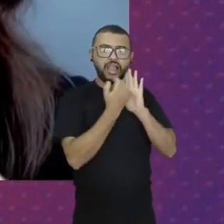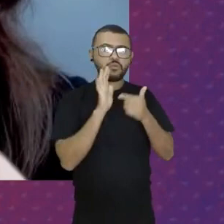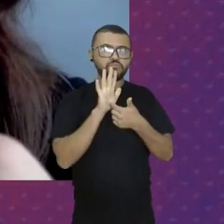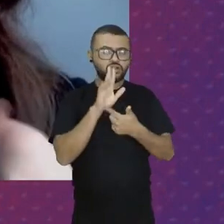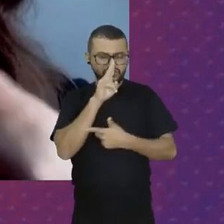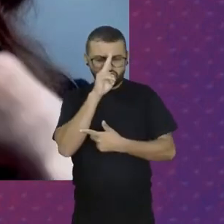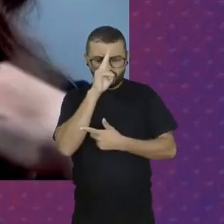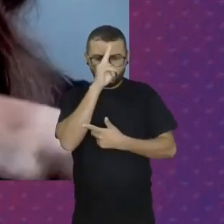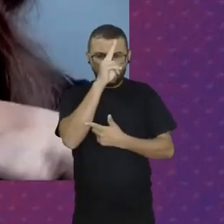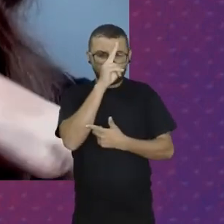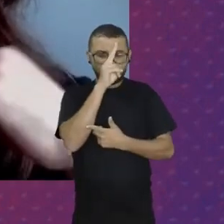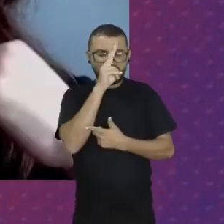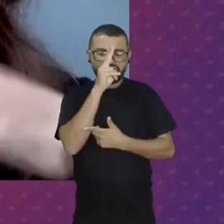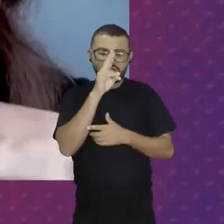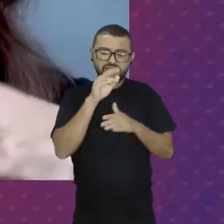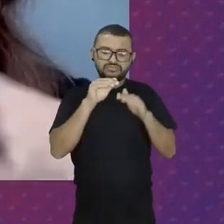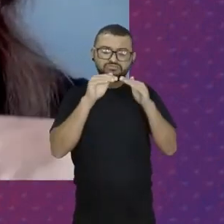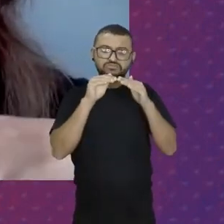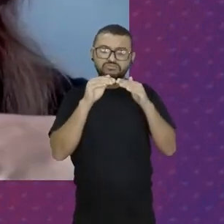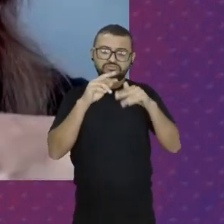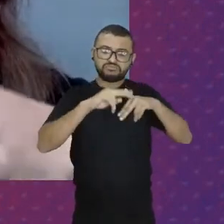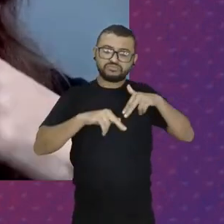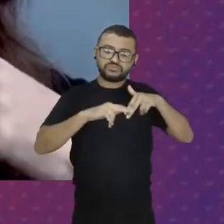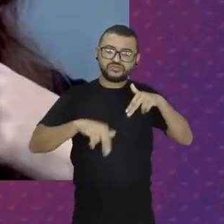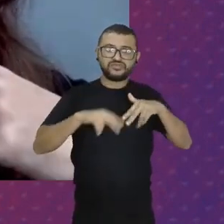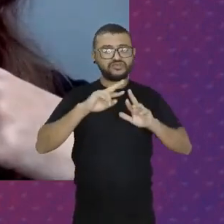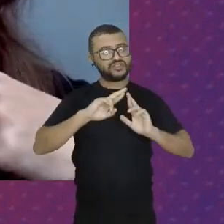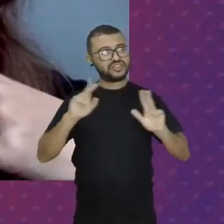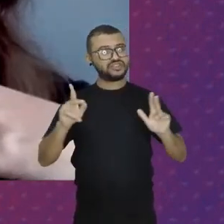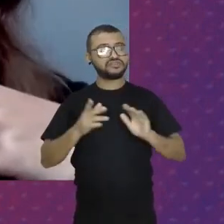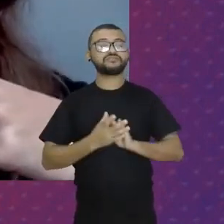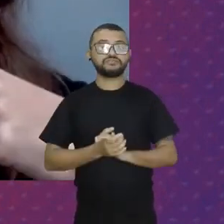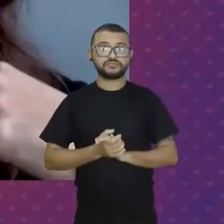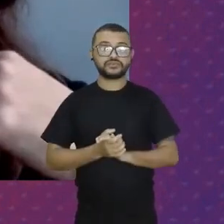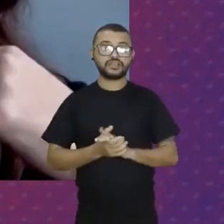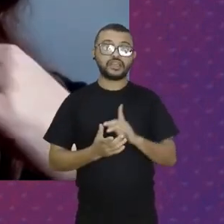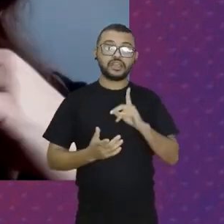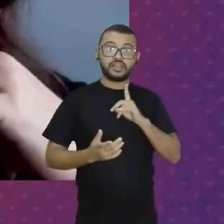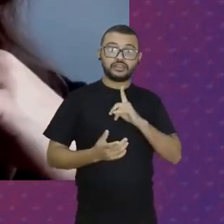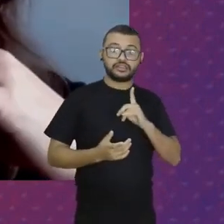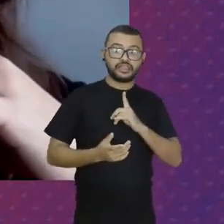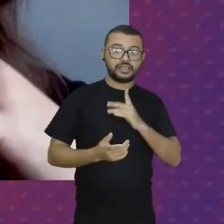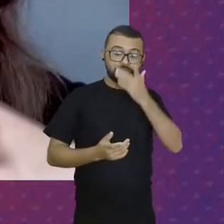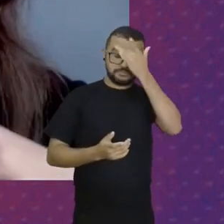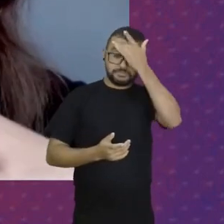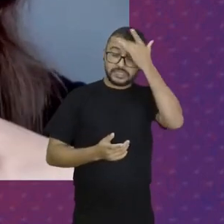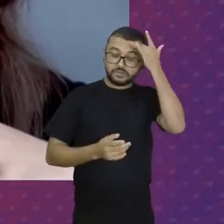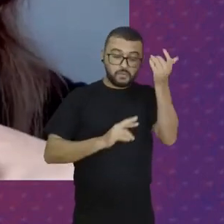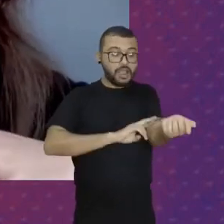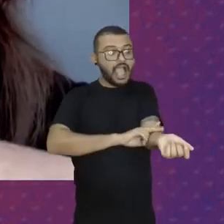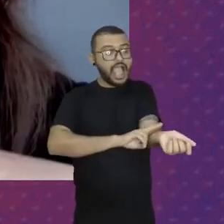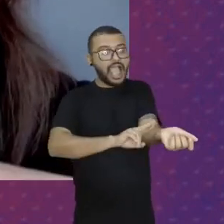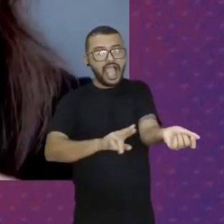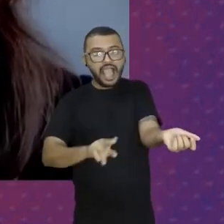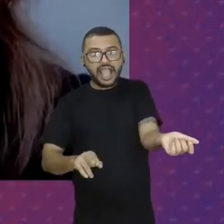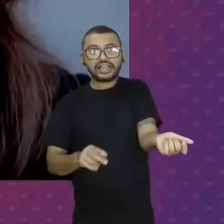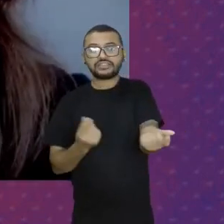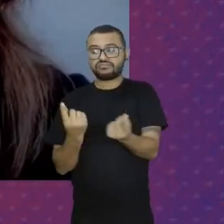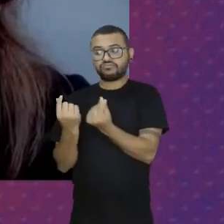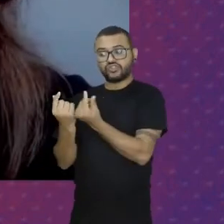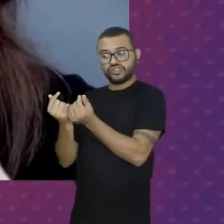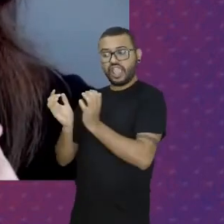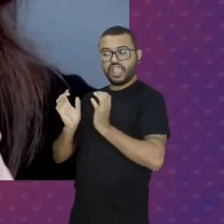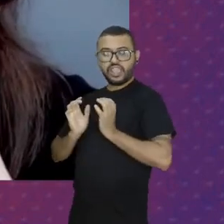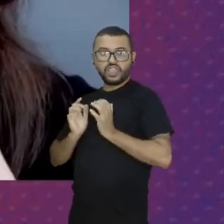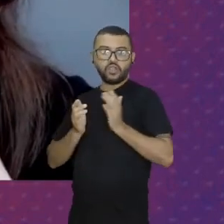a dimensão de gênero. Mas a dimensão de renda e de raça também é fundamental para a gente olhar, para a gente